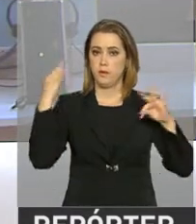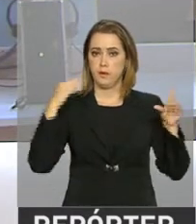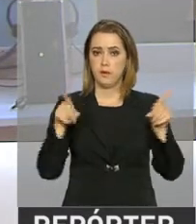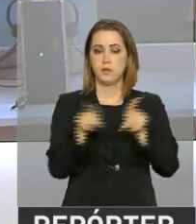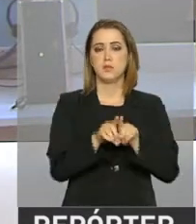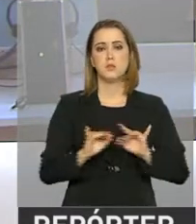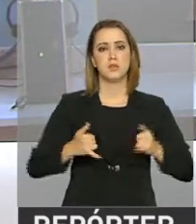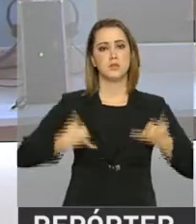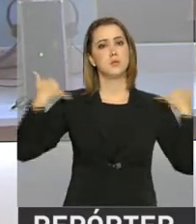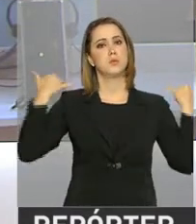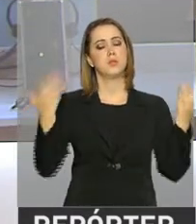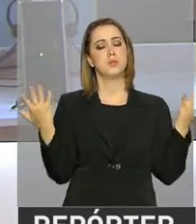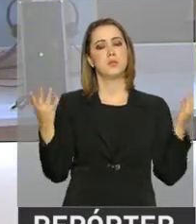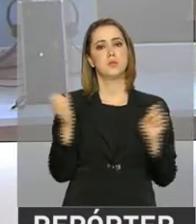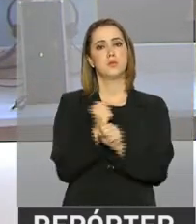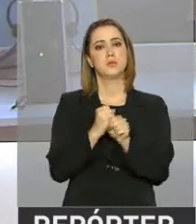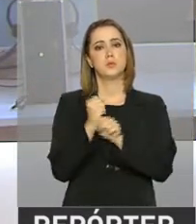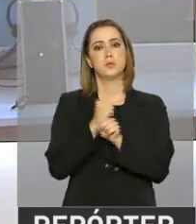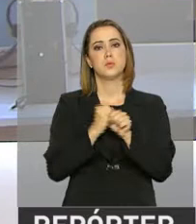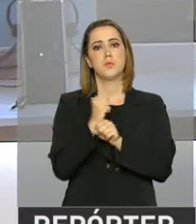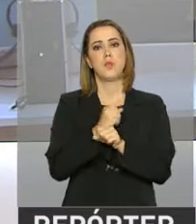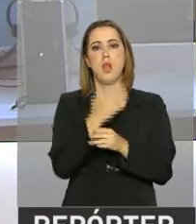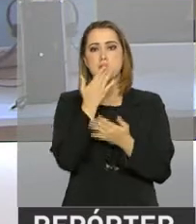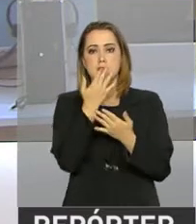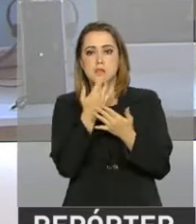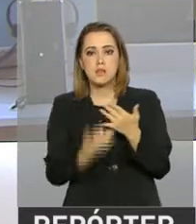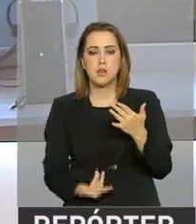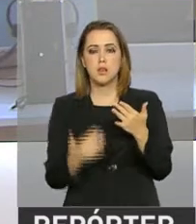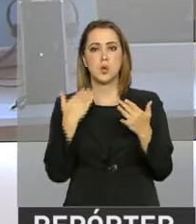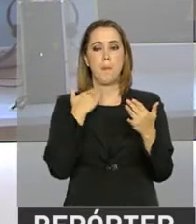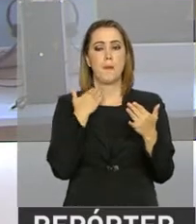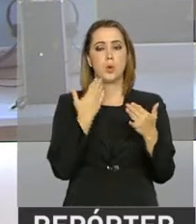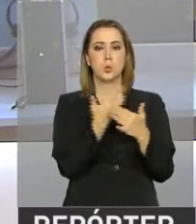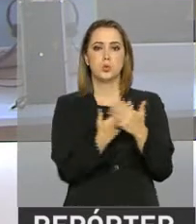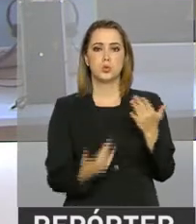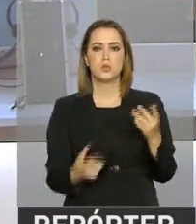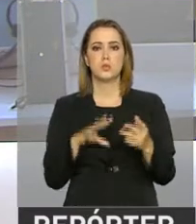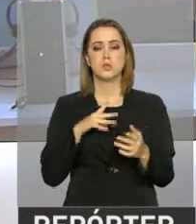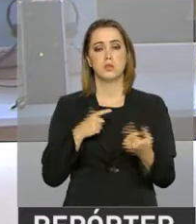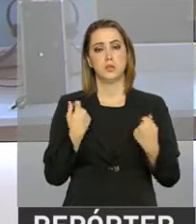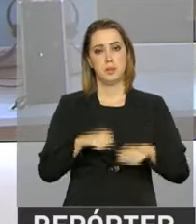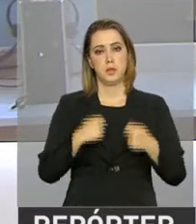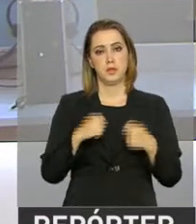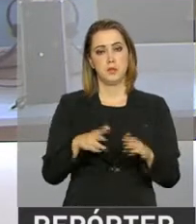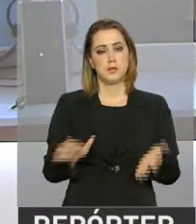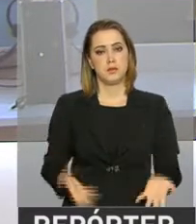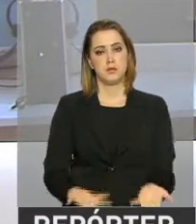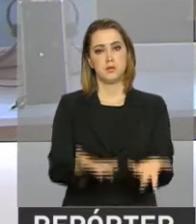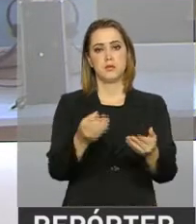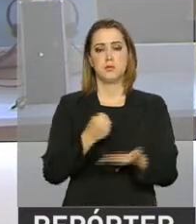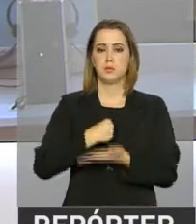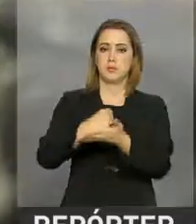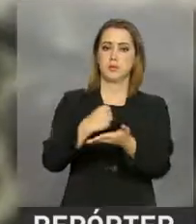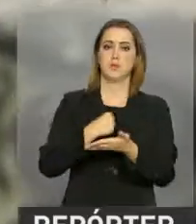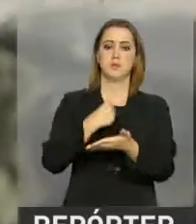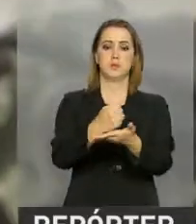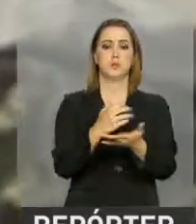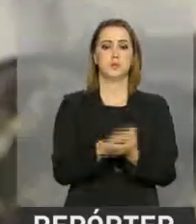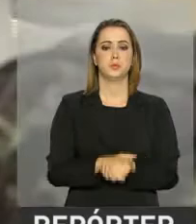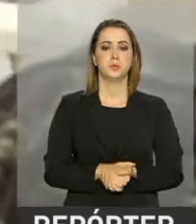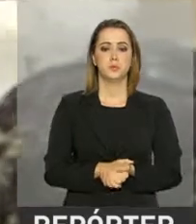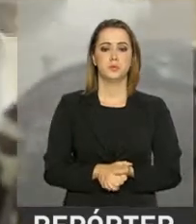fim de ano os estoques dos bancos de sangue diminui hemocentros de todo o país incentivando a doação